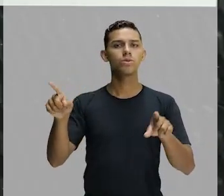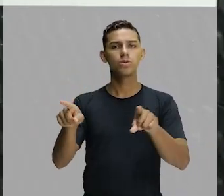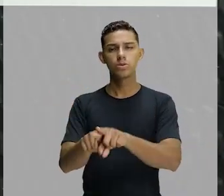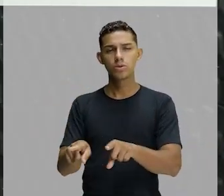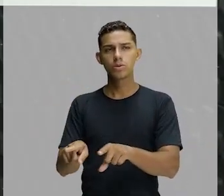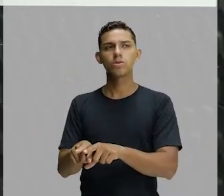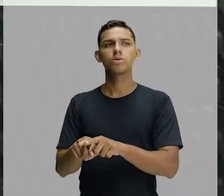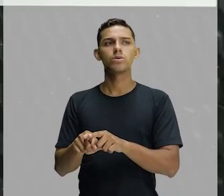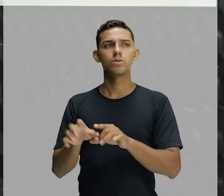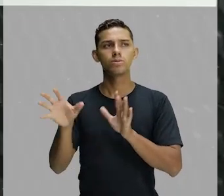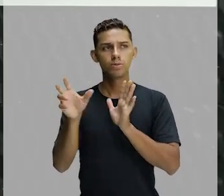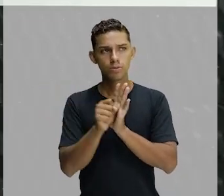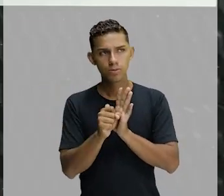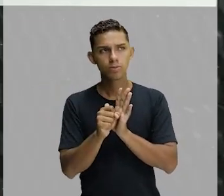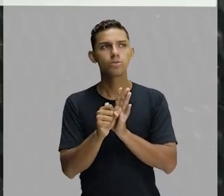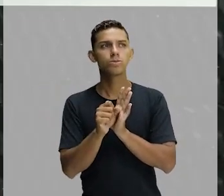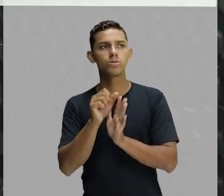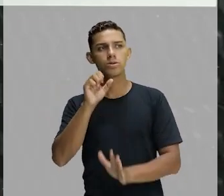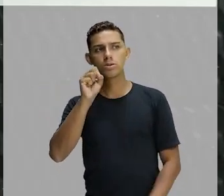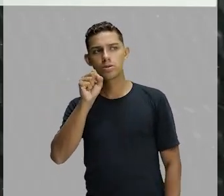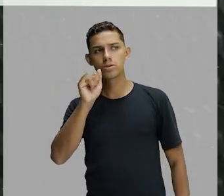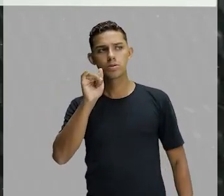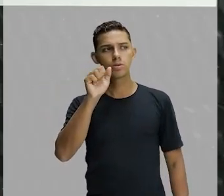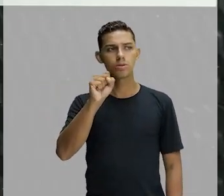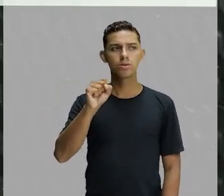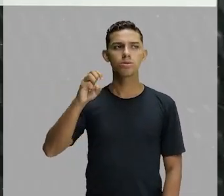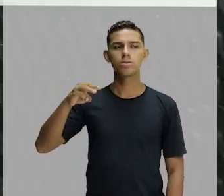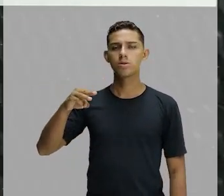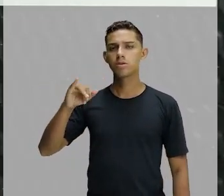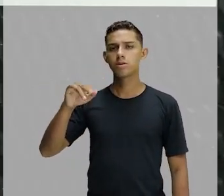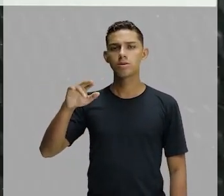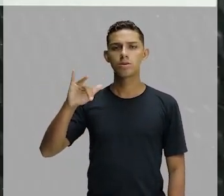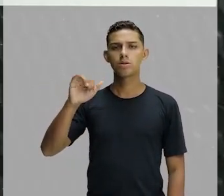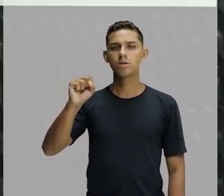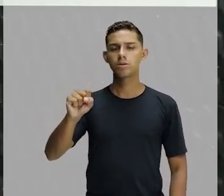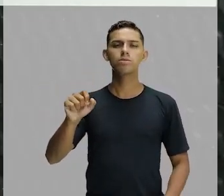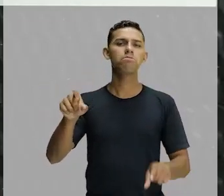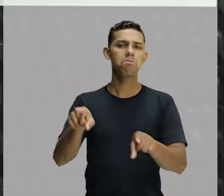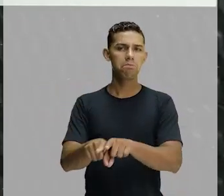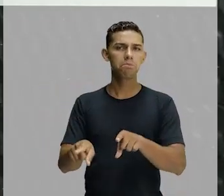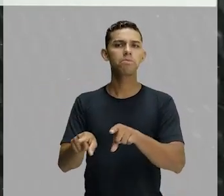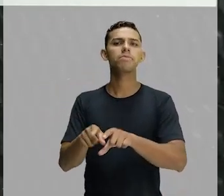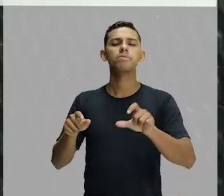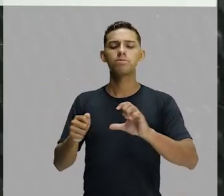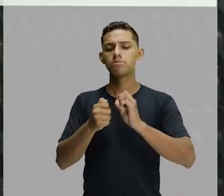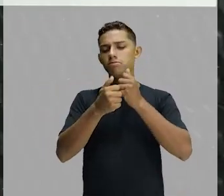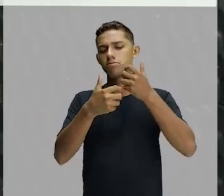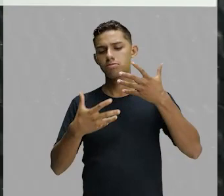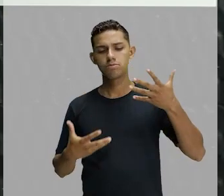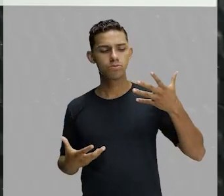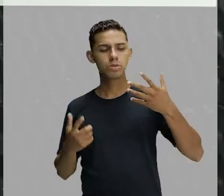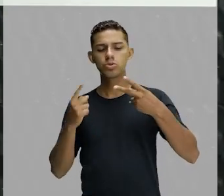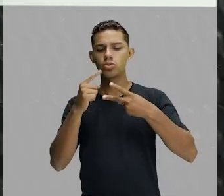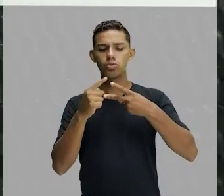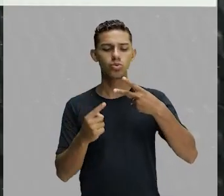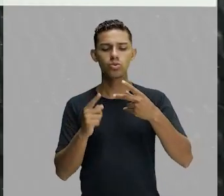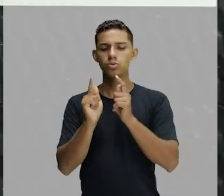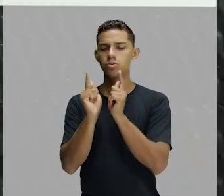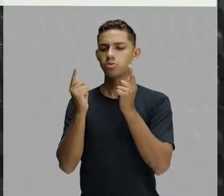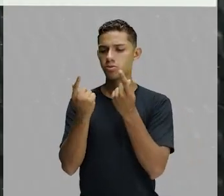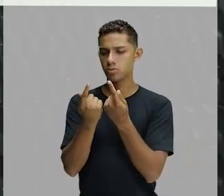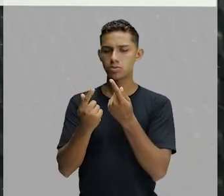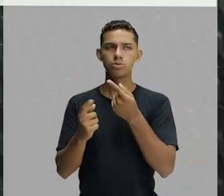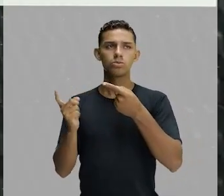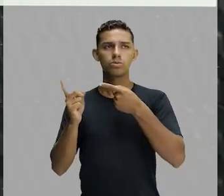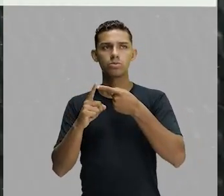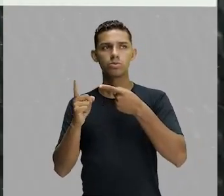de sais minerais, nós temos, esses sais minerais são classificados em dois grupos. Eu tenho